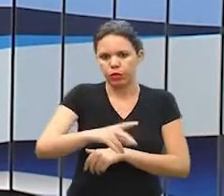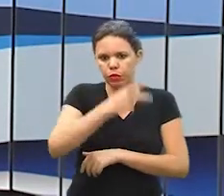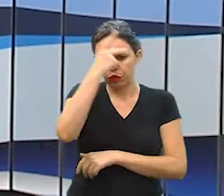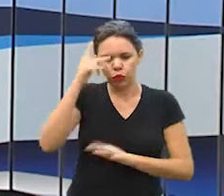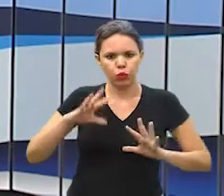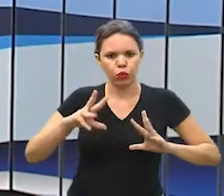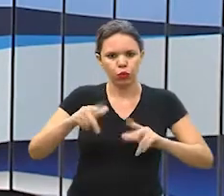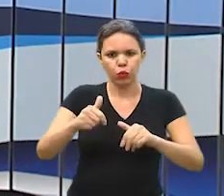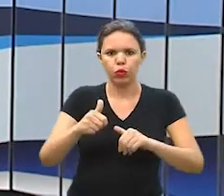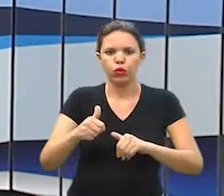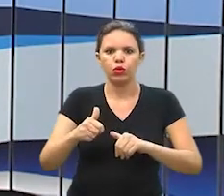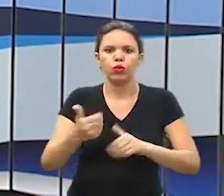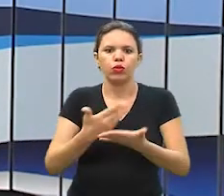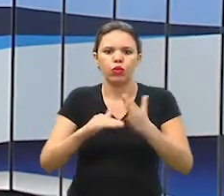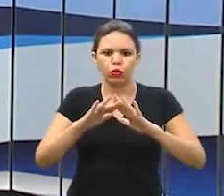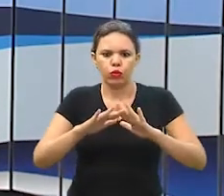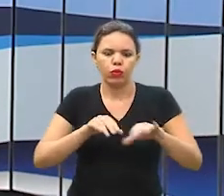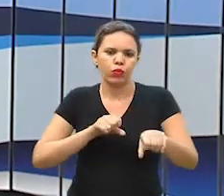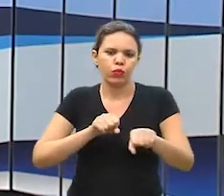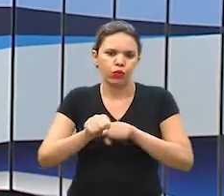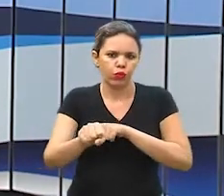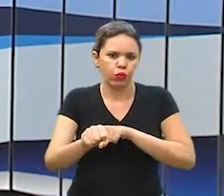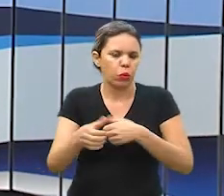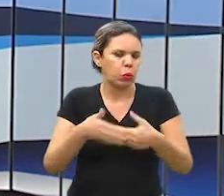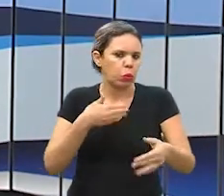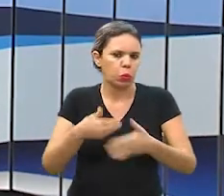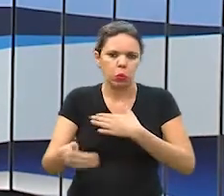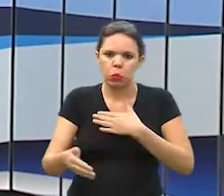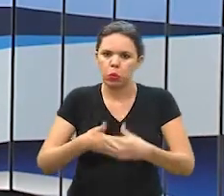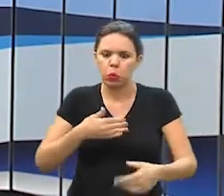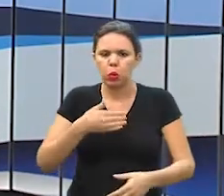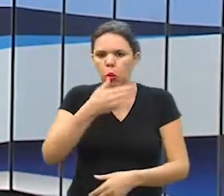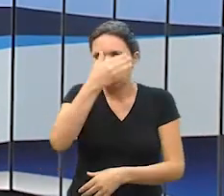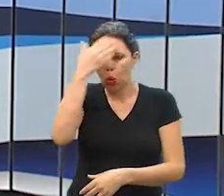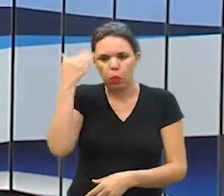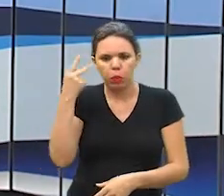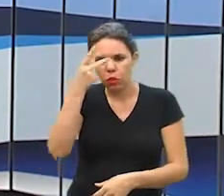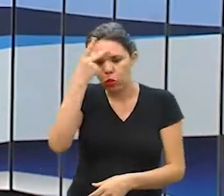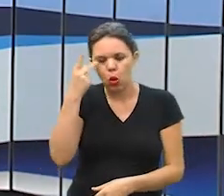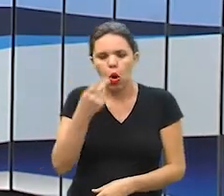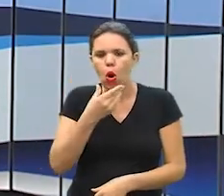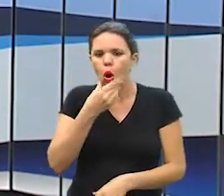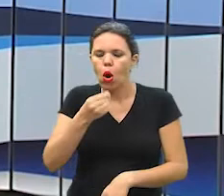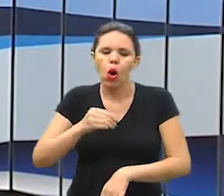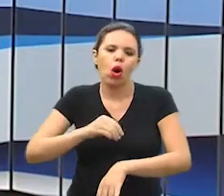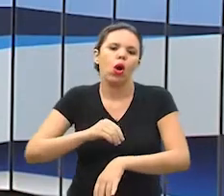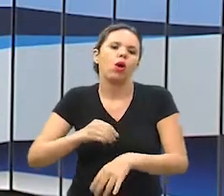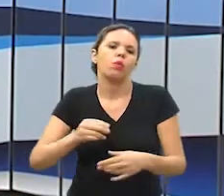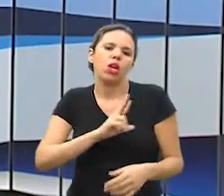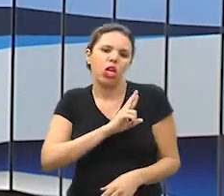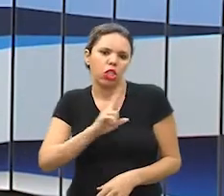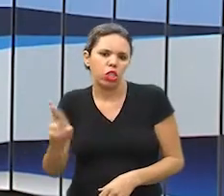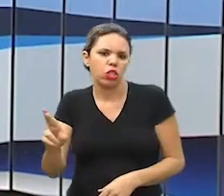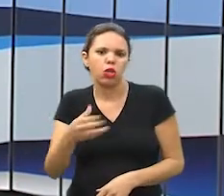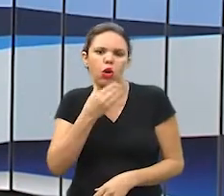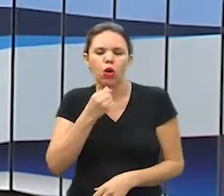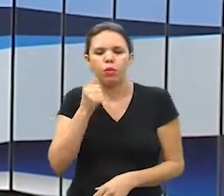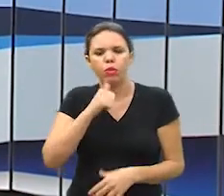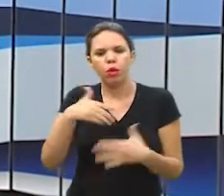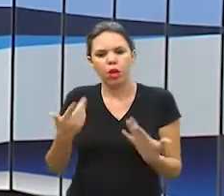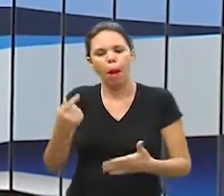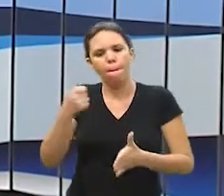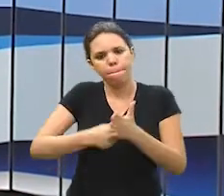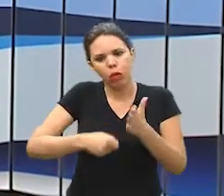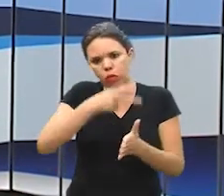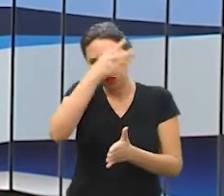de todas as escolaridades e não importa o sexo, a raça, religião e nível social. As